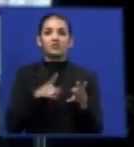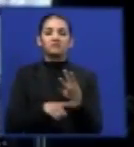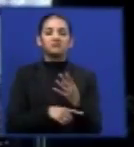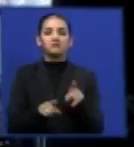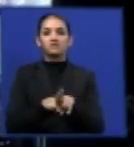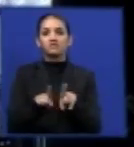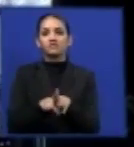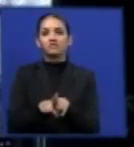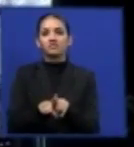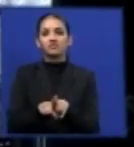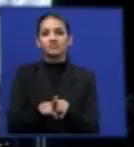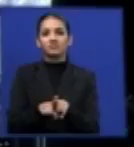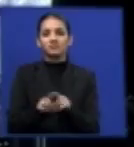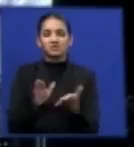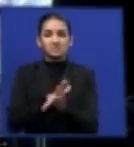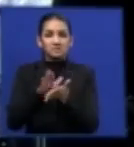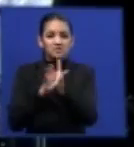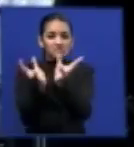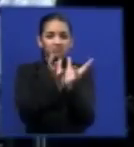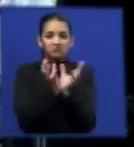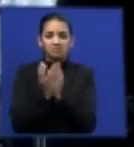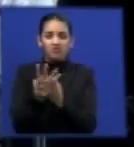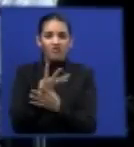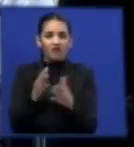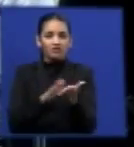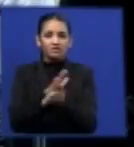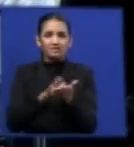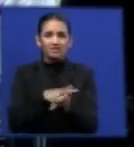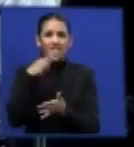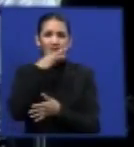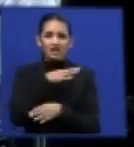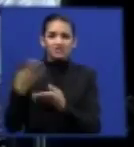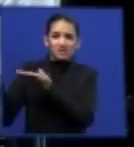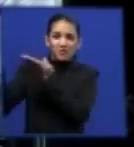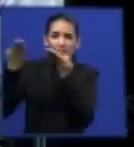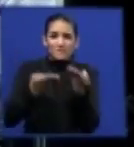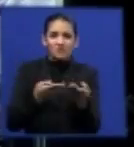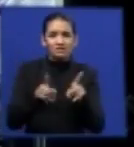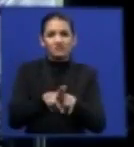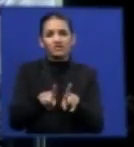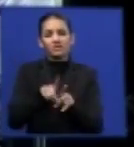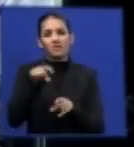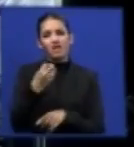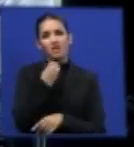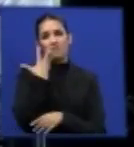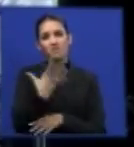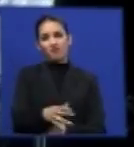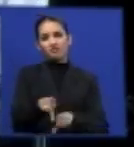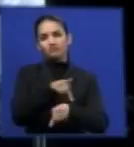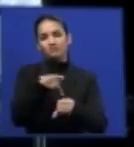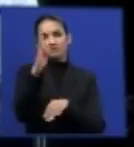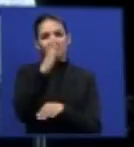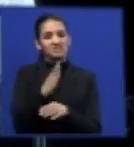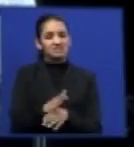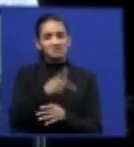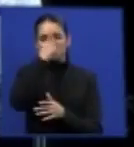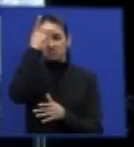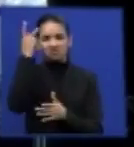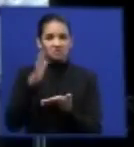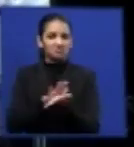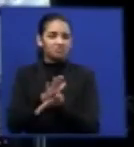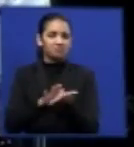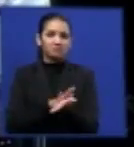que eh esse tipo de importação desse pré lixo seja benéfico ao país né